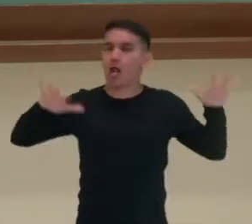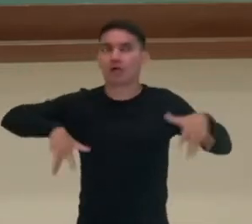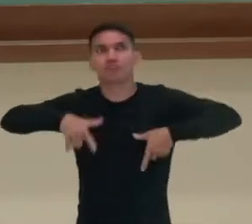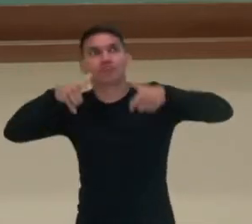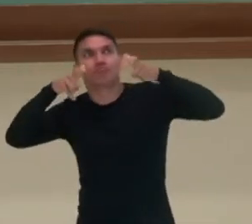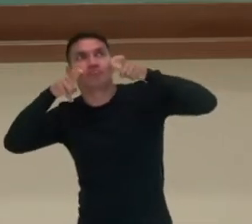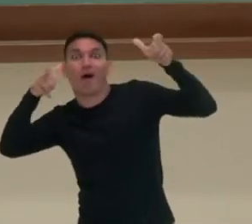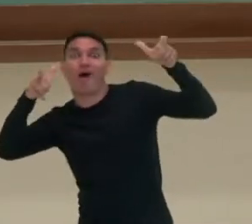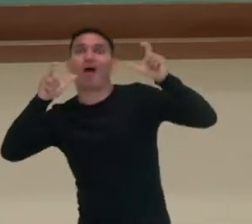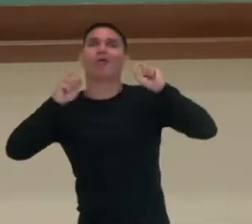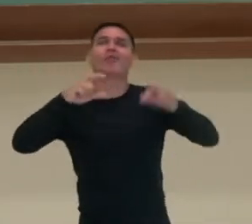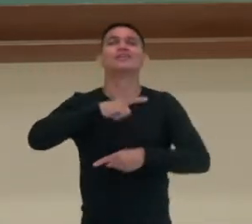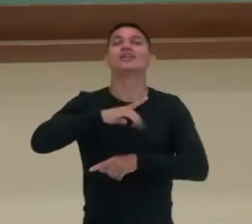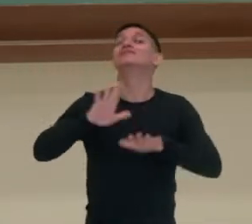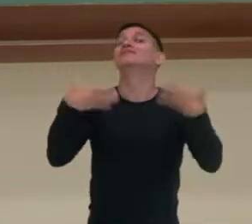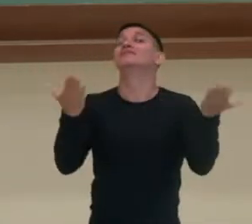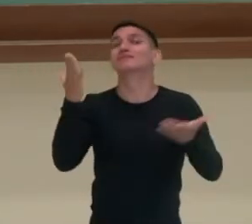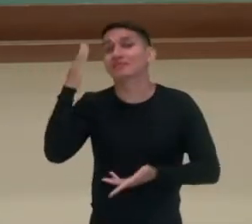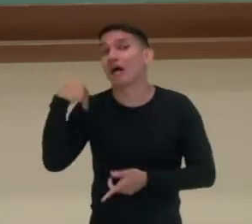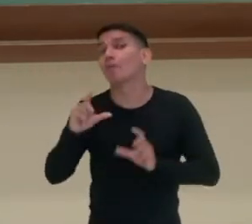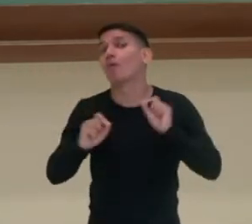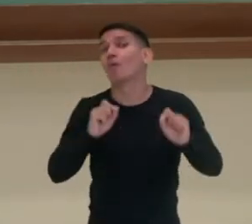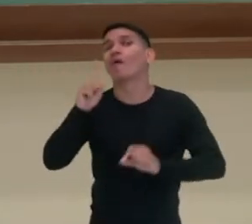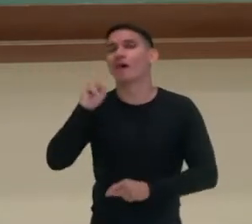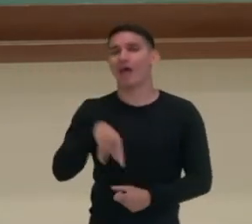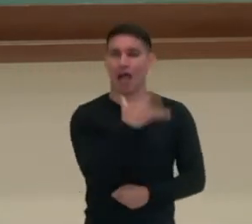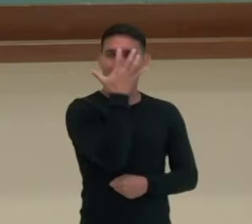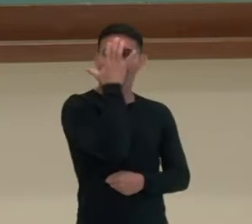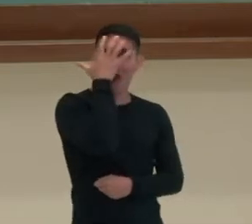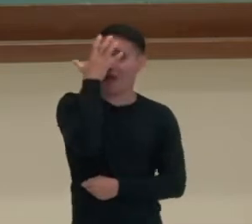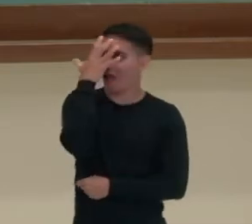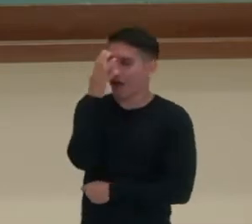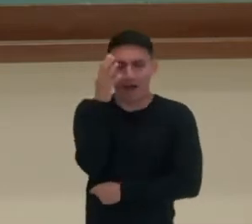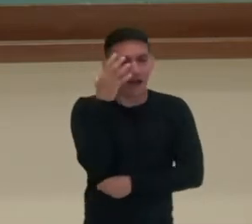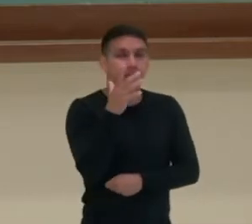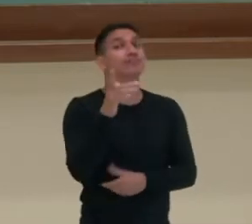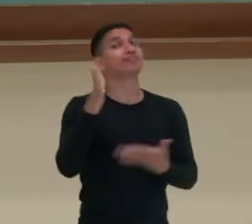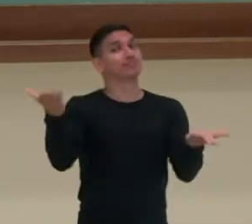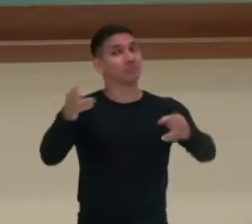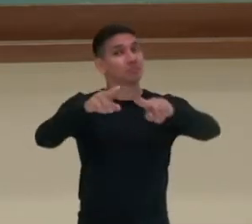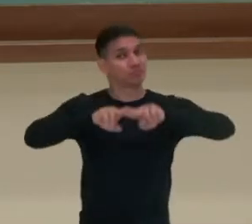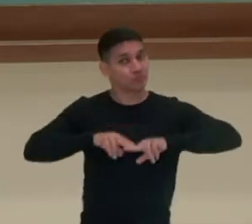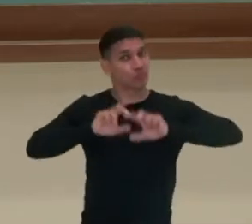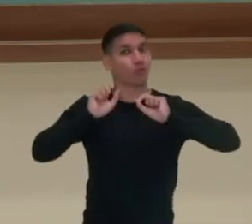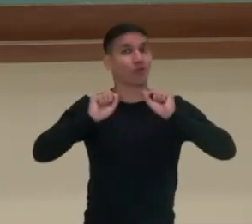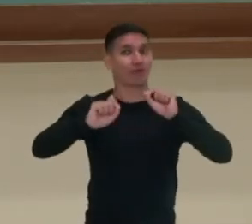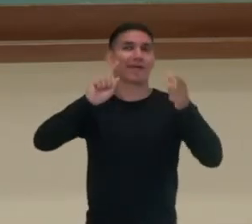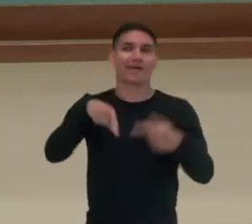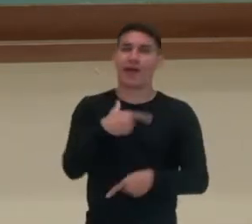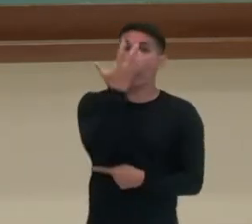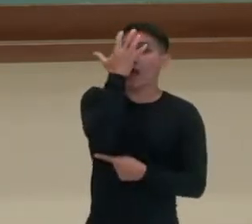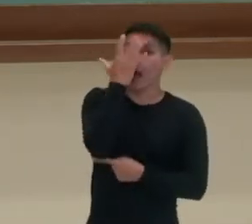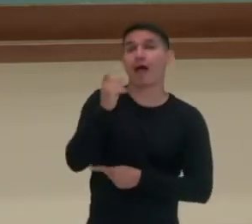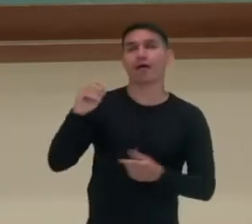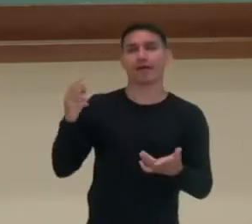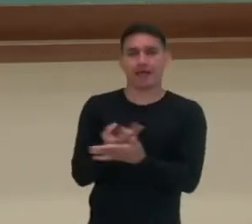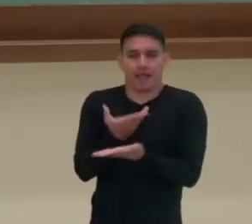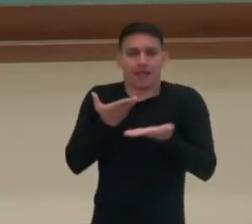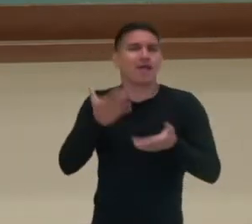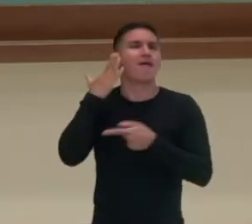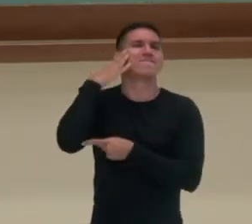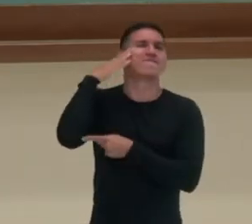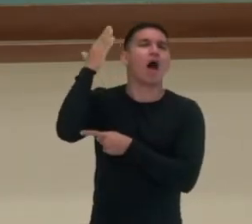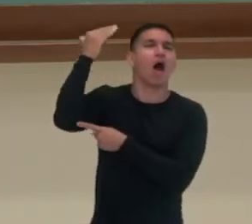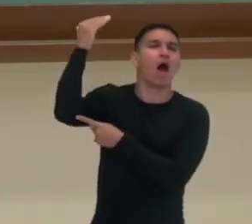da Terra? Sabe qual é? O Carnaval! Pois é, o Carnaval, esse